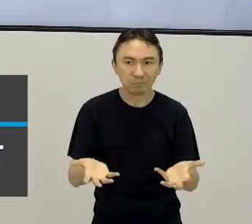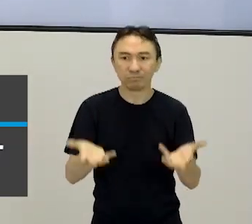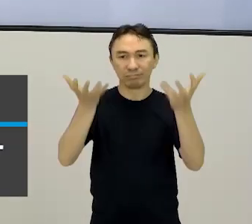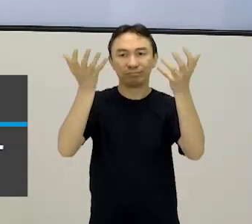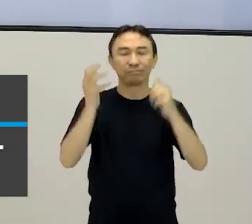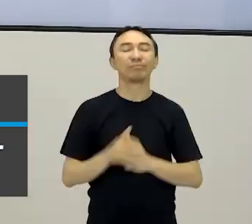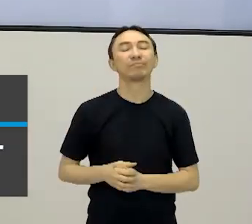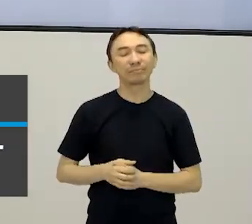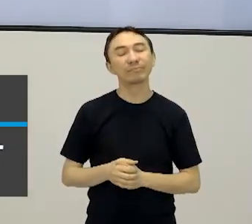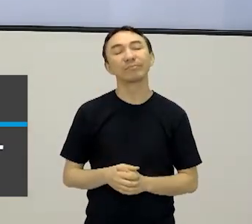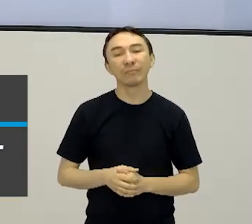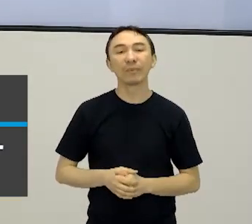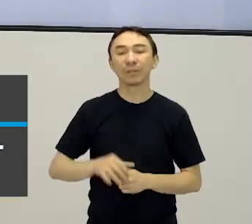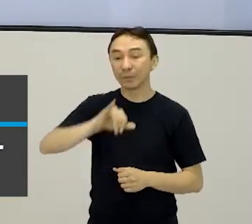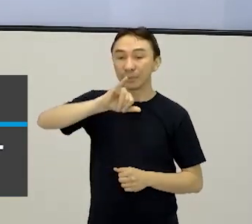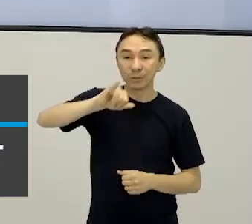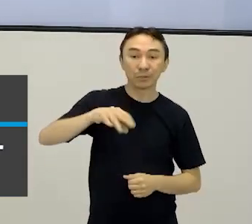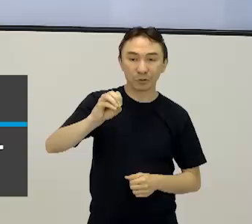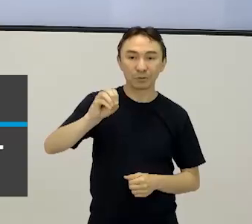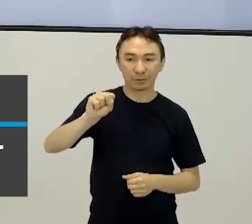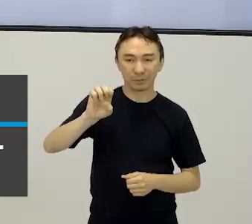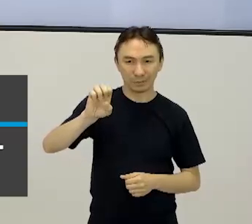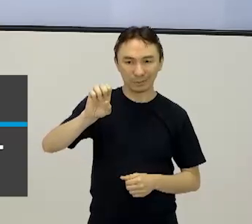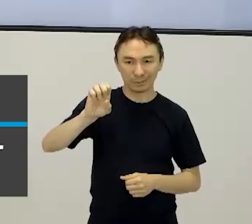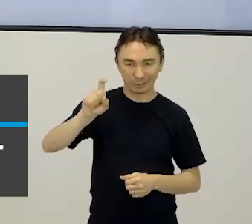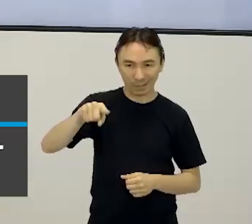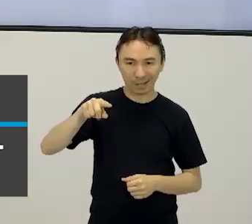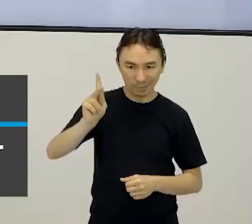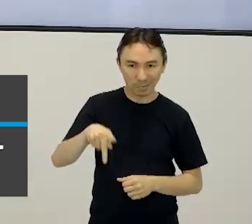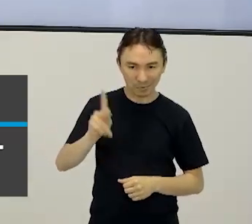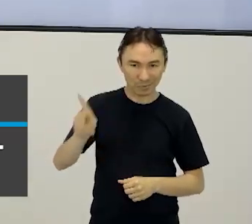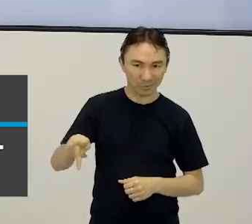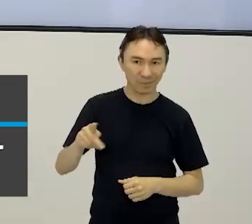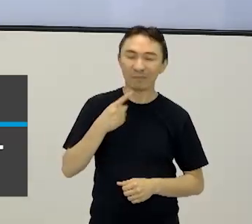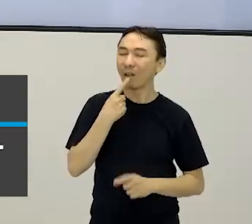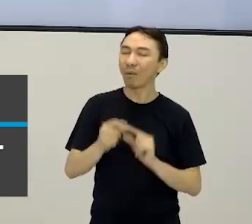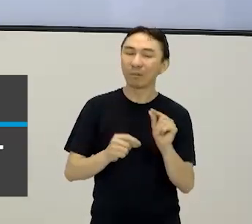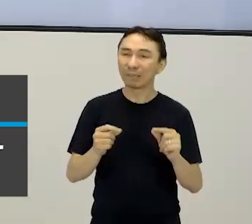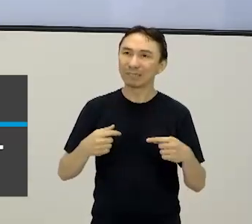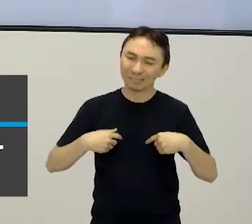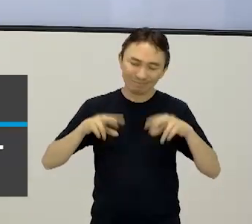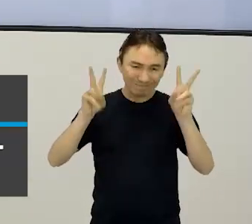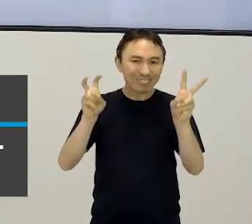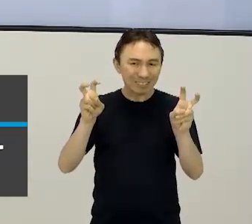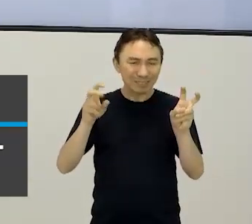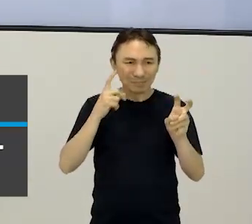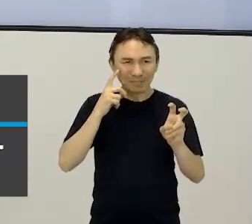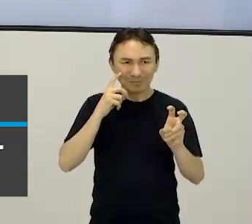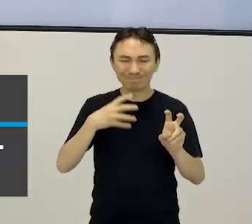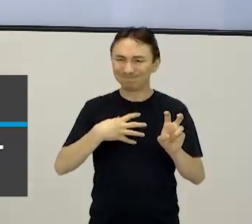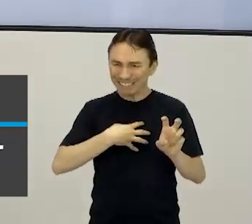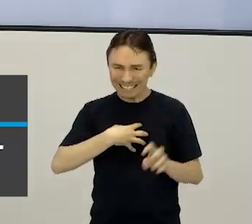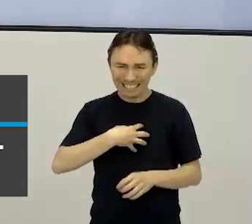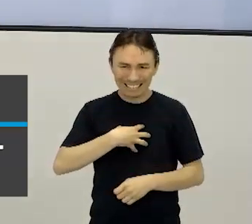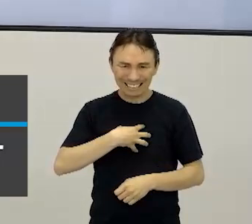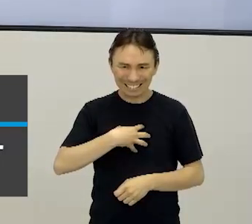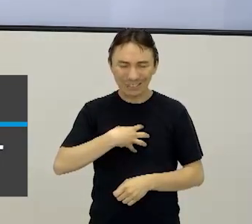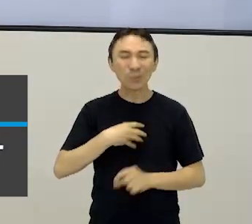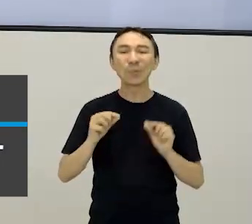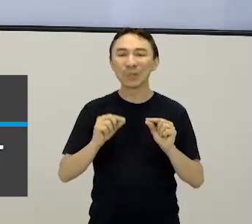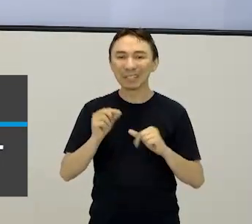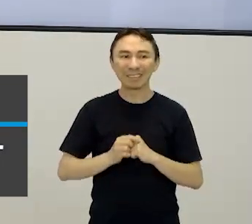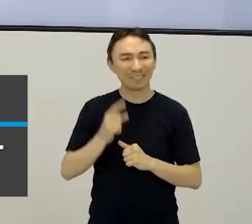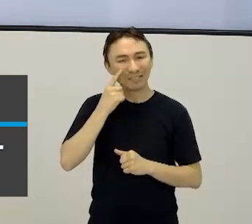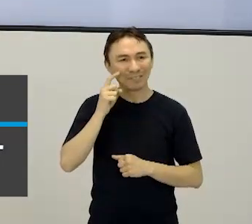E o professor José comentou aqui um tema que me toca também, que eu fiquei muito triste, estou vendo dados de satélites que estão me